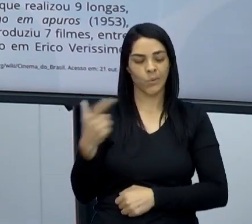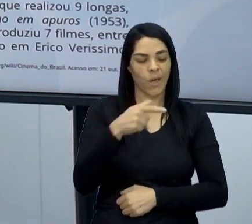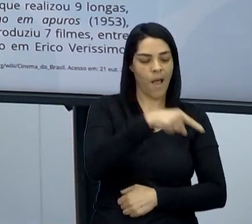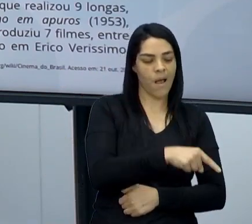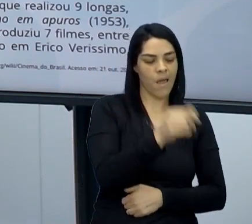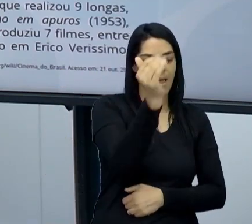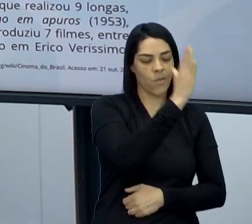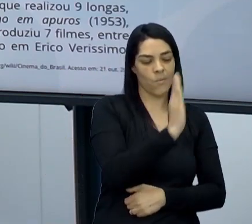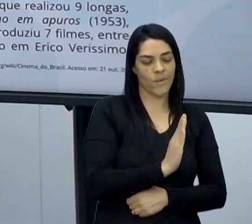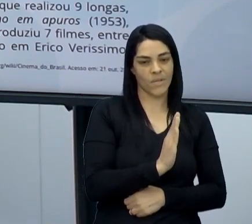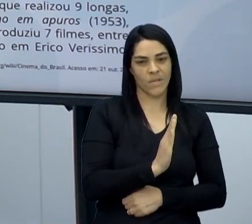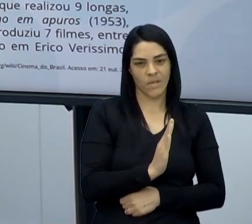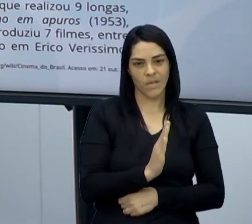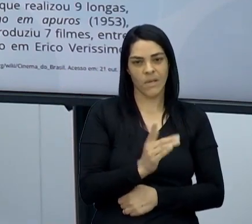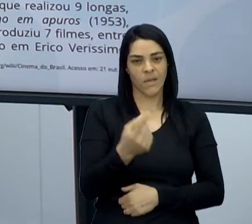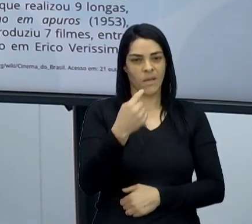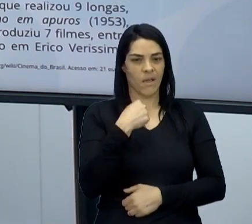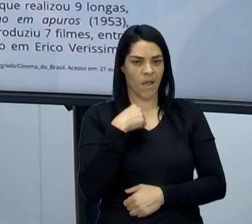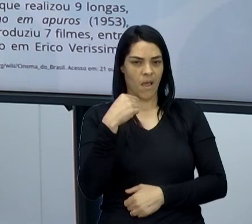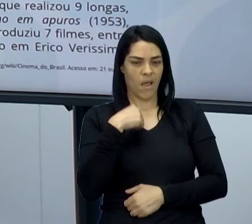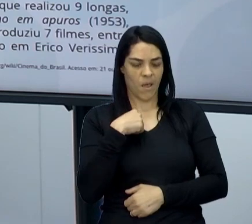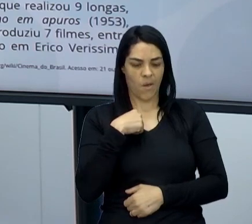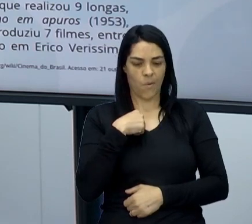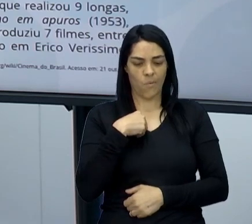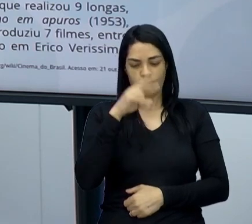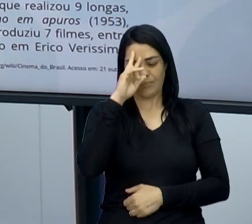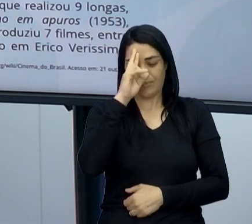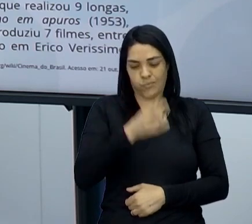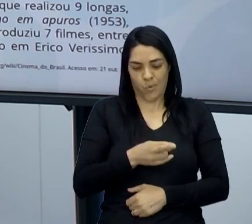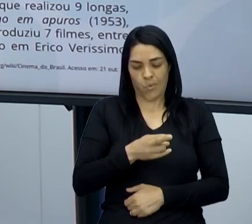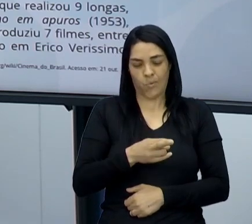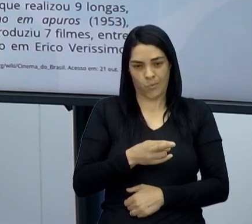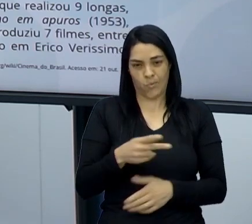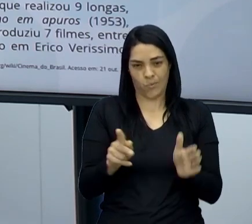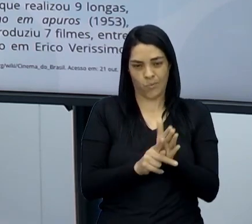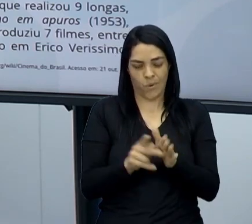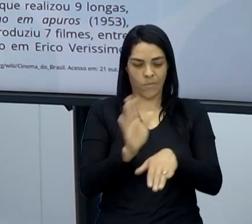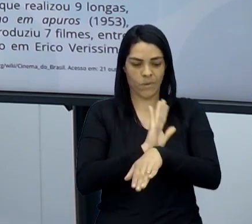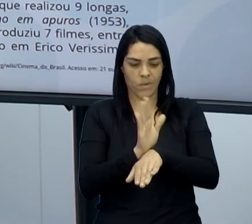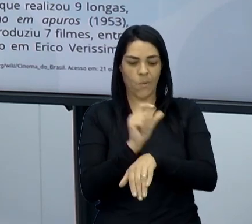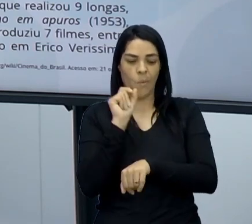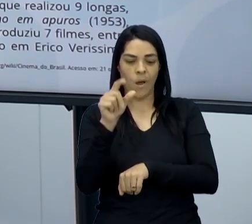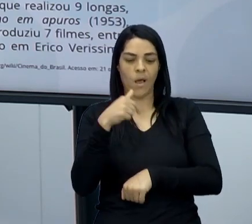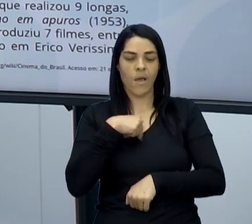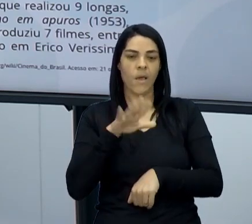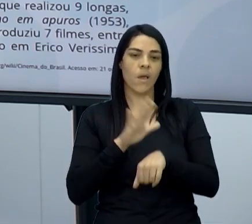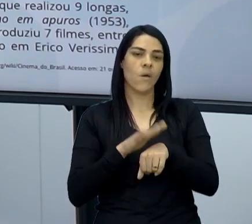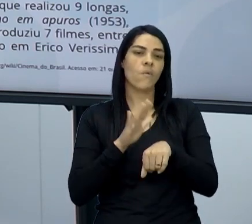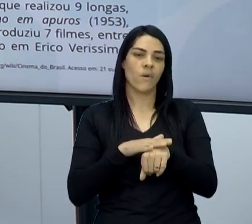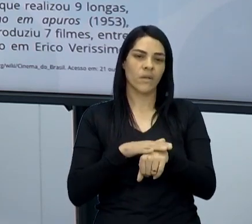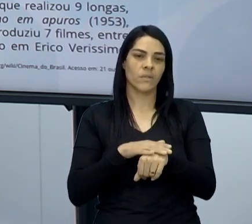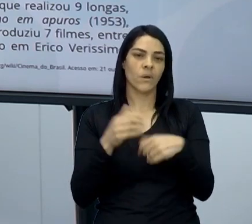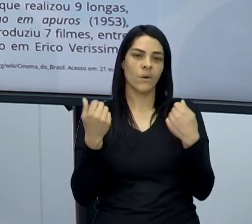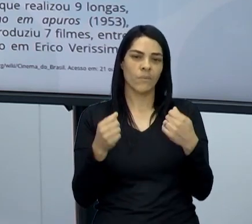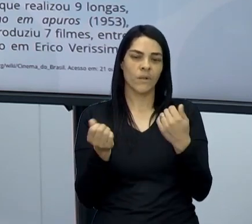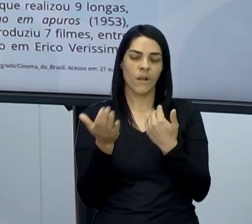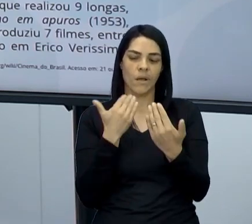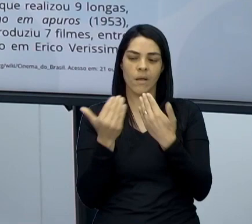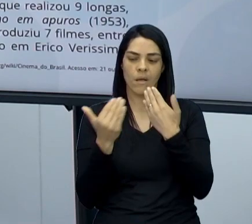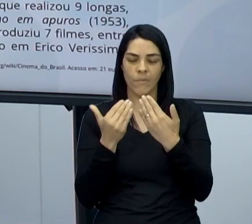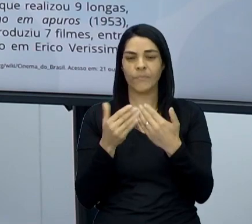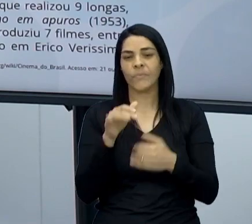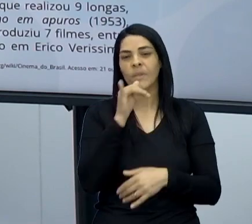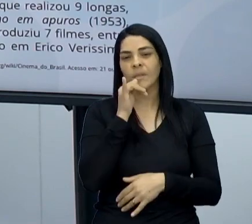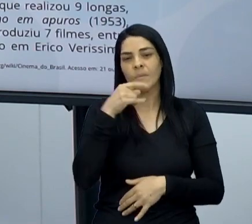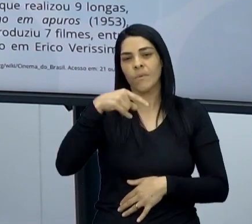eu, enquanto dono do cinema, faço? Então, é preciso debater isso. É quando você vai num shopping